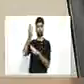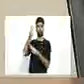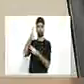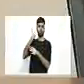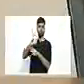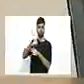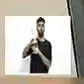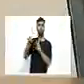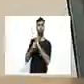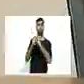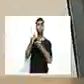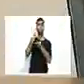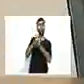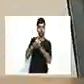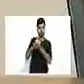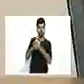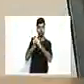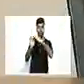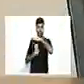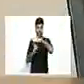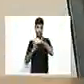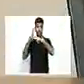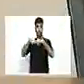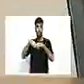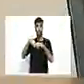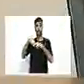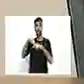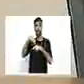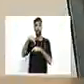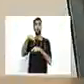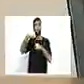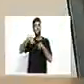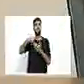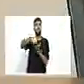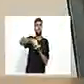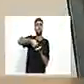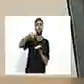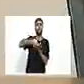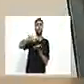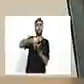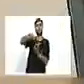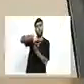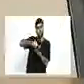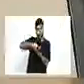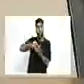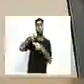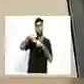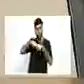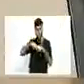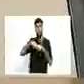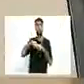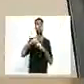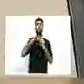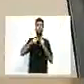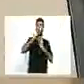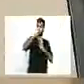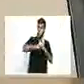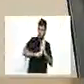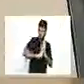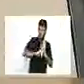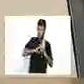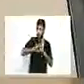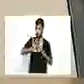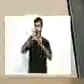teve o terceirizado aí o promotor entrou teve que fazer um concurso público Manteve o terceirizado um tempo e depois